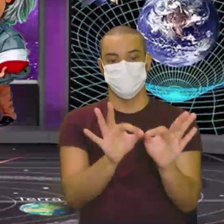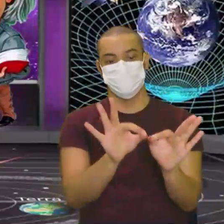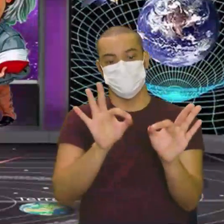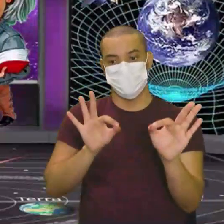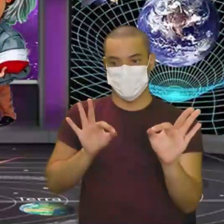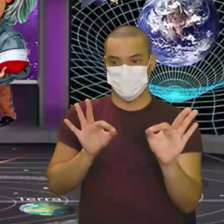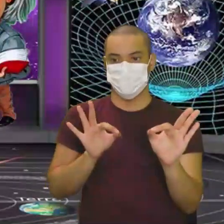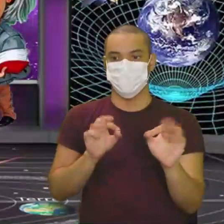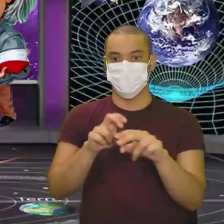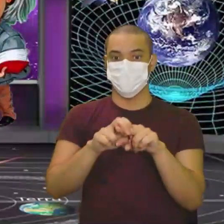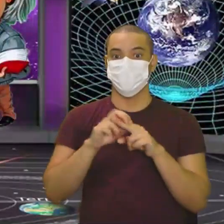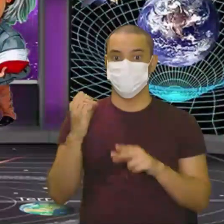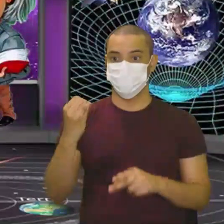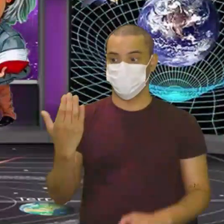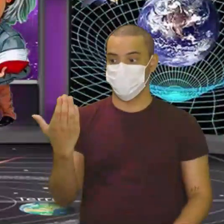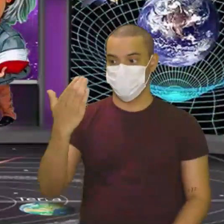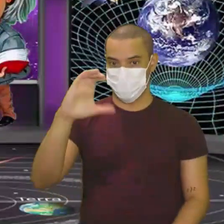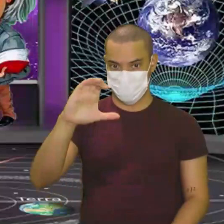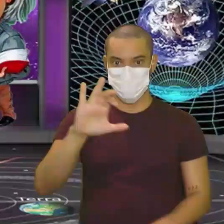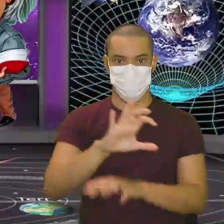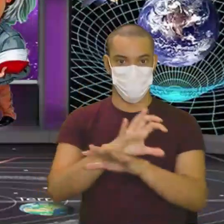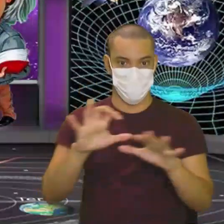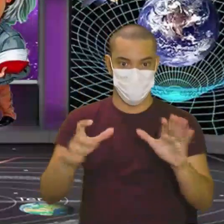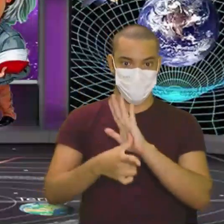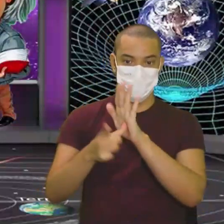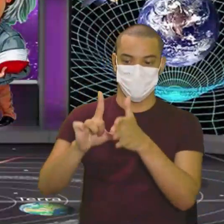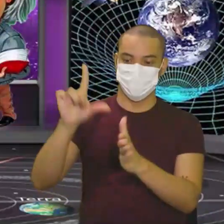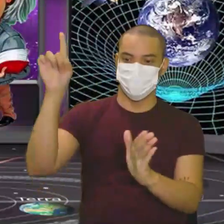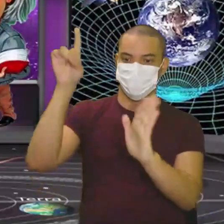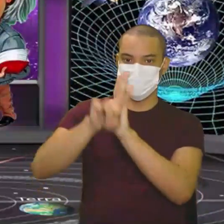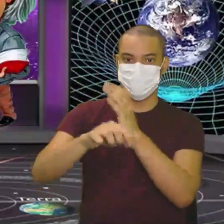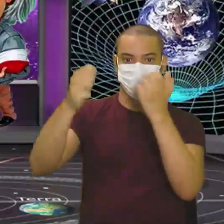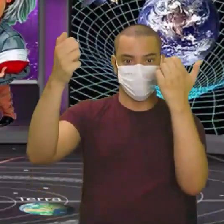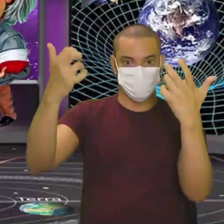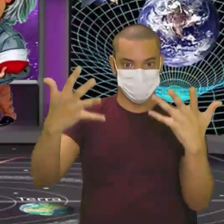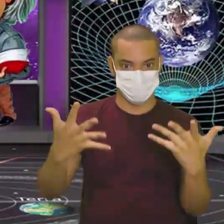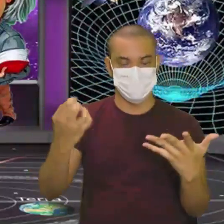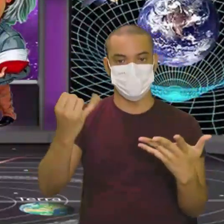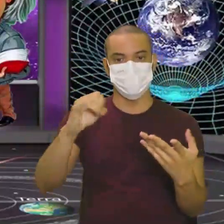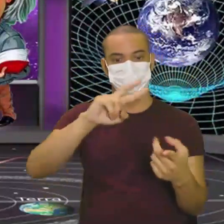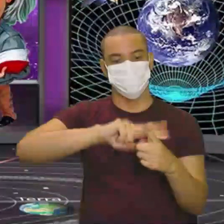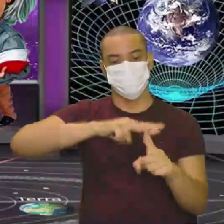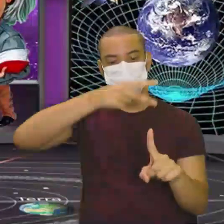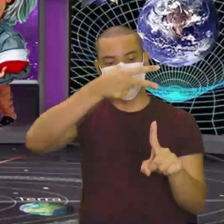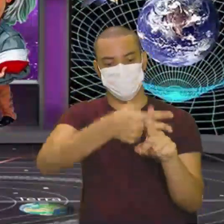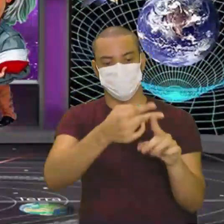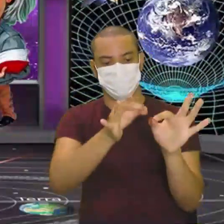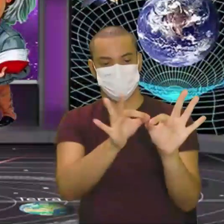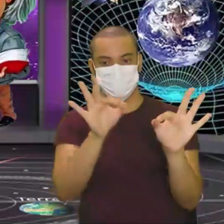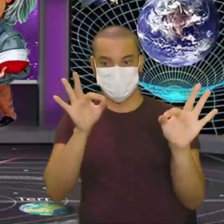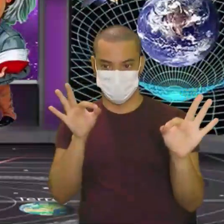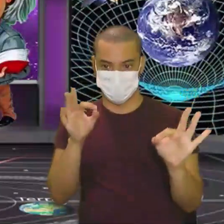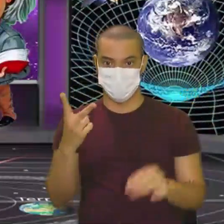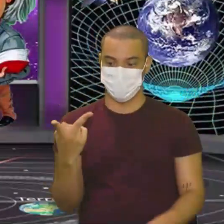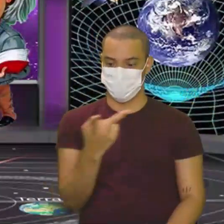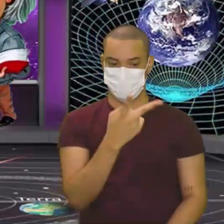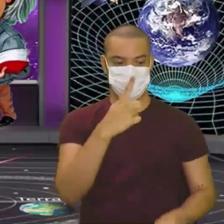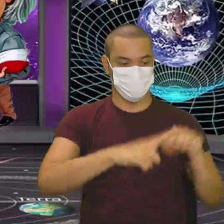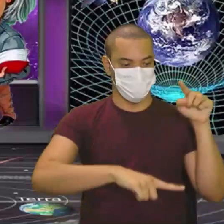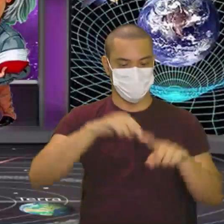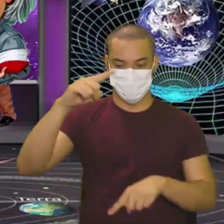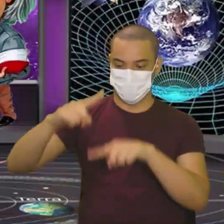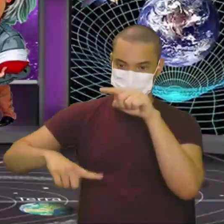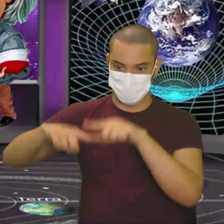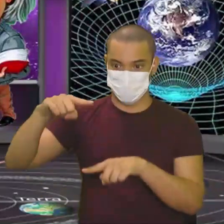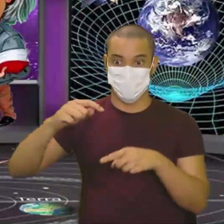distância então se eu colocasse assim lá na questão como eu falei para vocês se nós dobrassemos a distância entre esses dois materiais